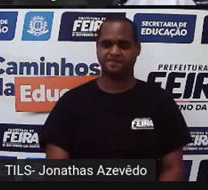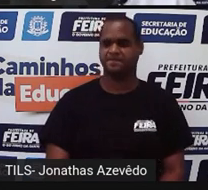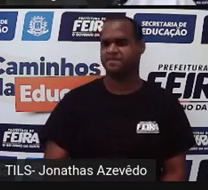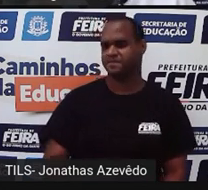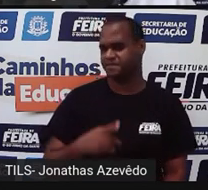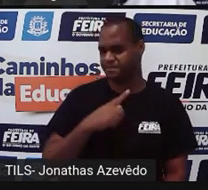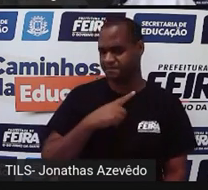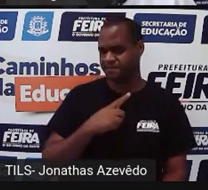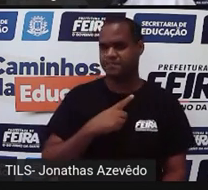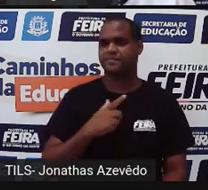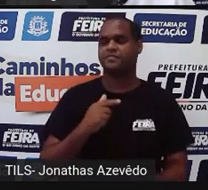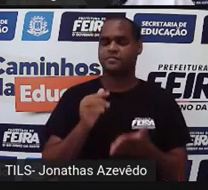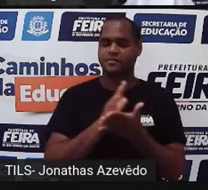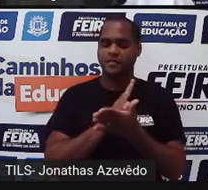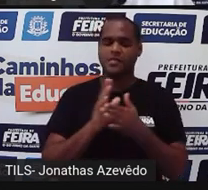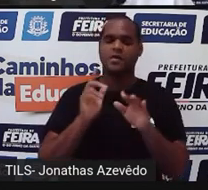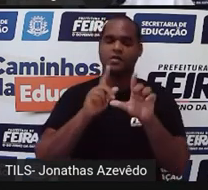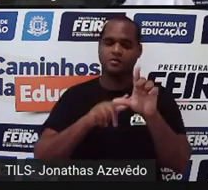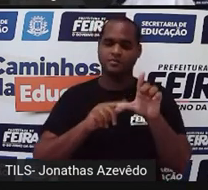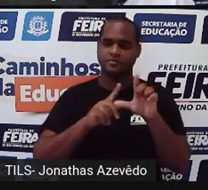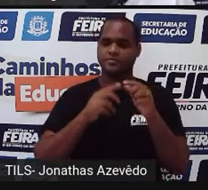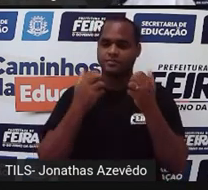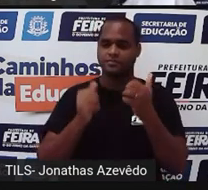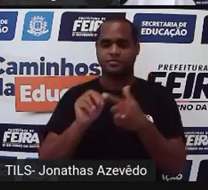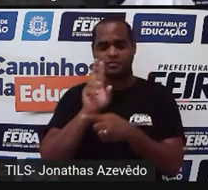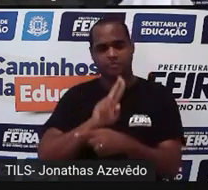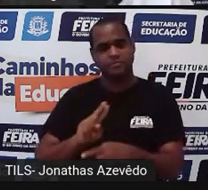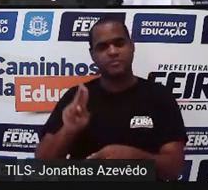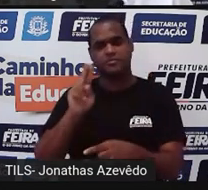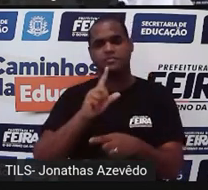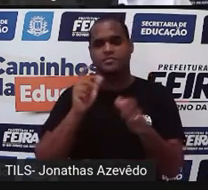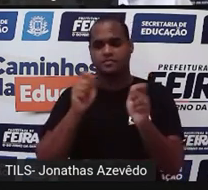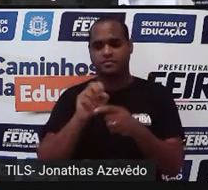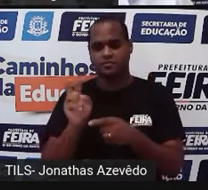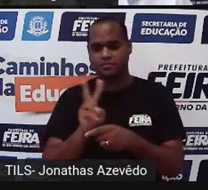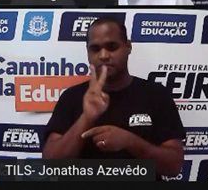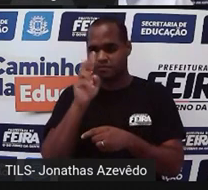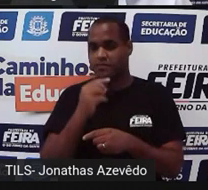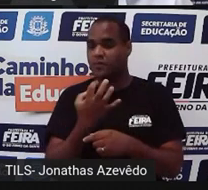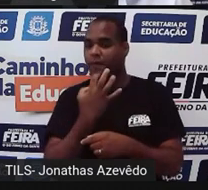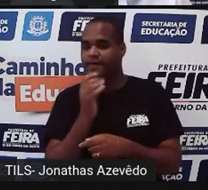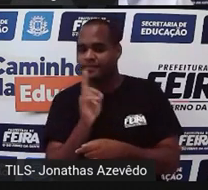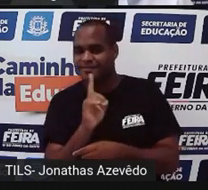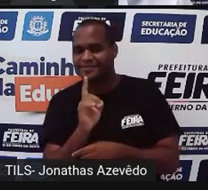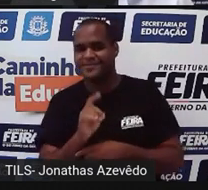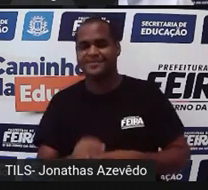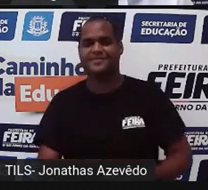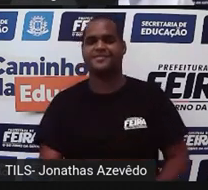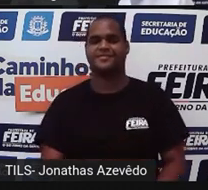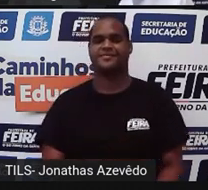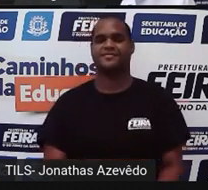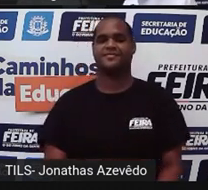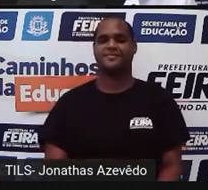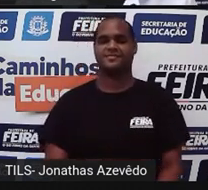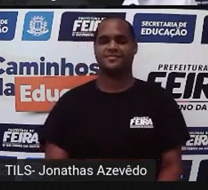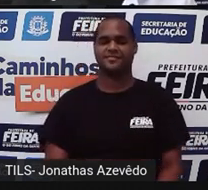Incógnita são aquelas letras que a gente está usando para aqueles valores que a gente ainda não conhece.